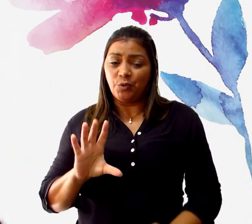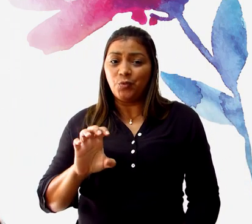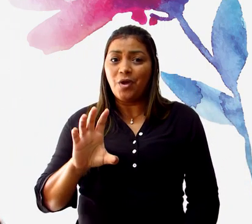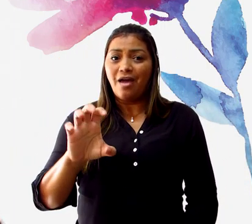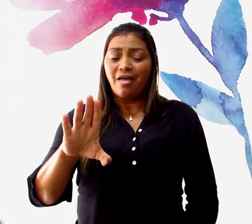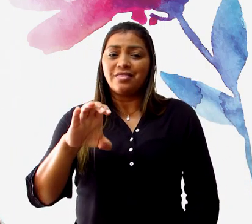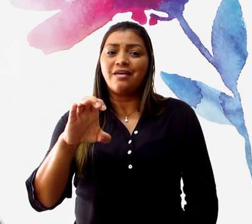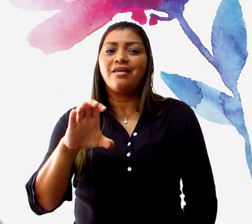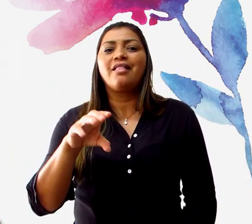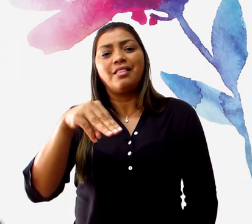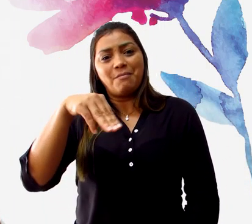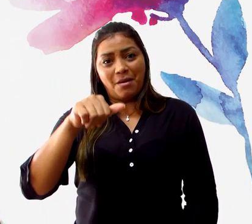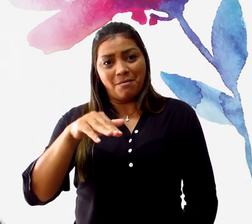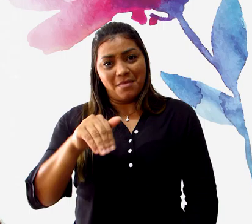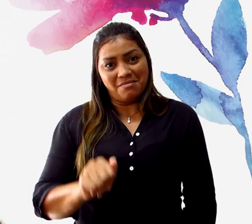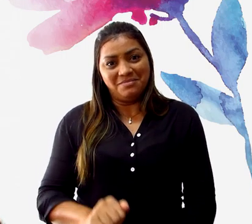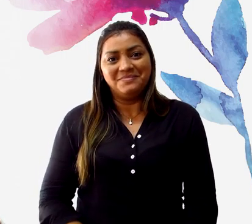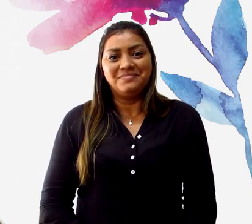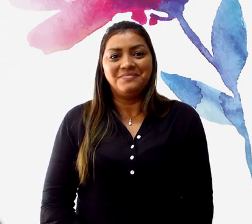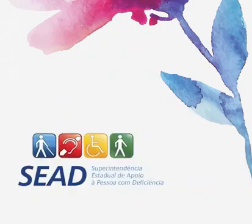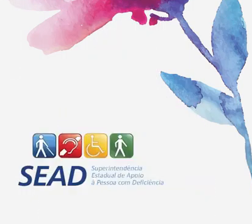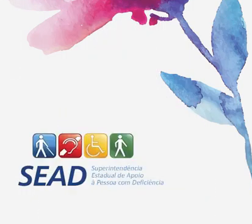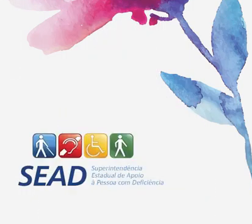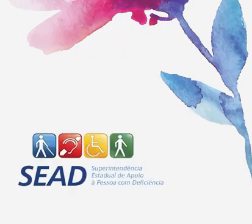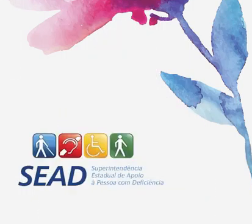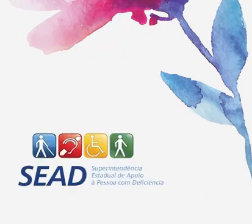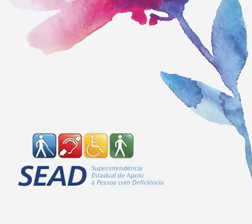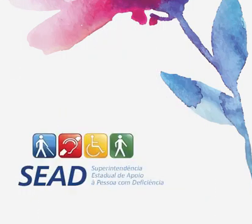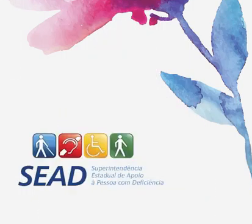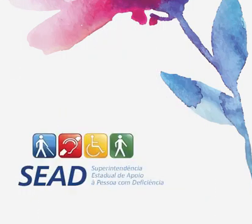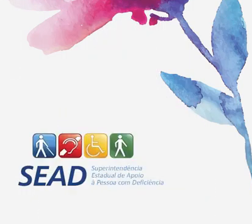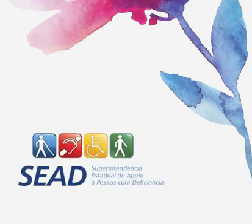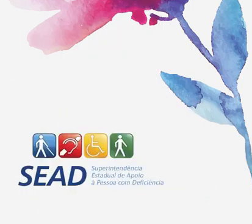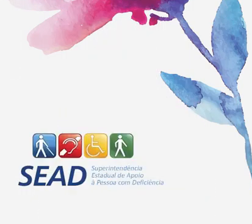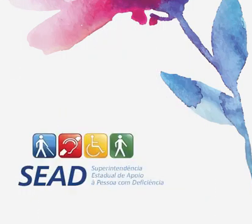Ter uma alimentação saudável, praticar exercícios, reservar um dia para o café com as amigas, descobrir que ser mulher